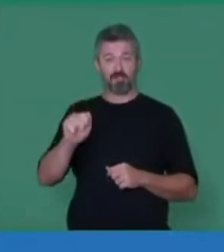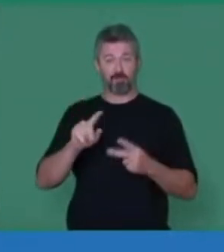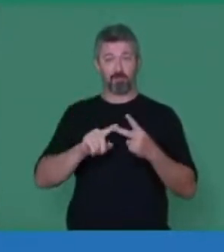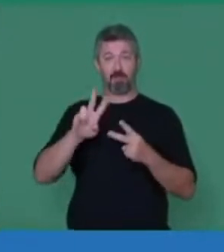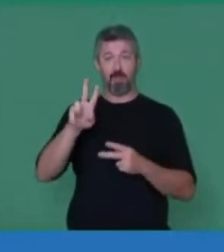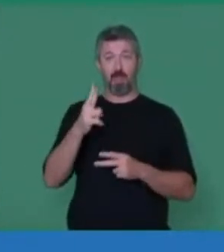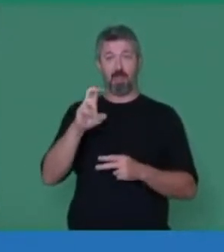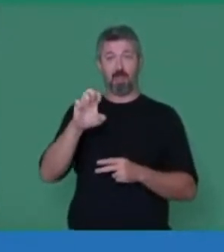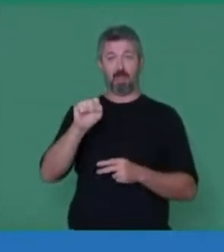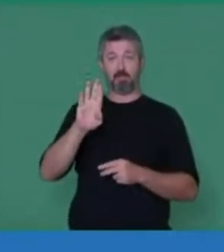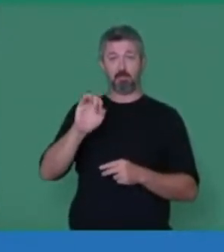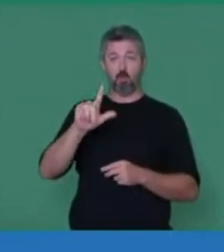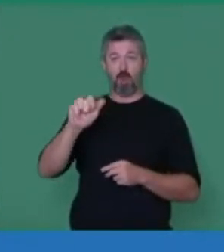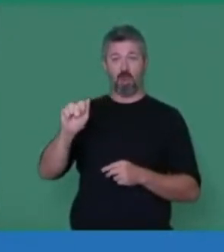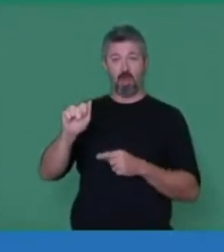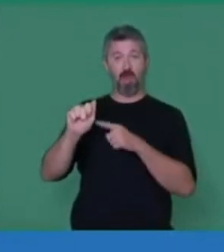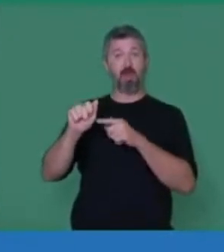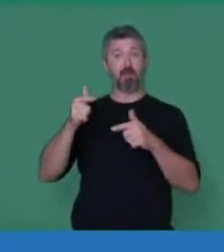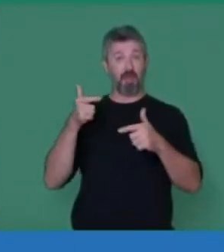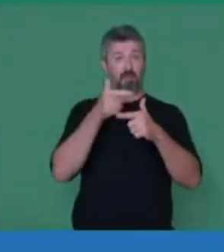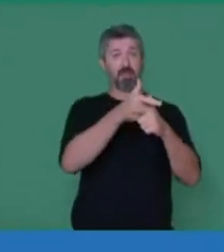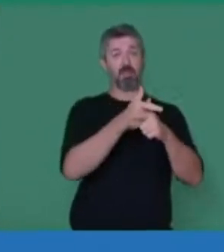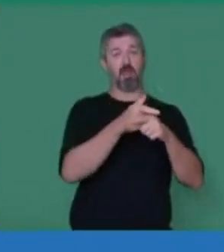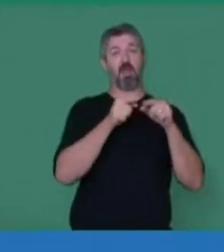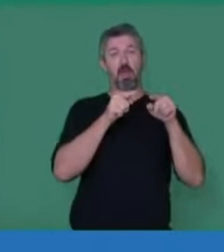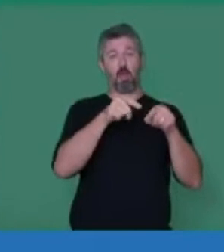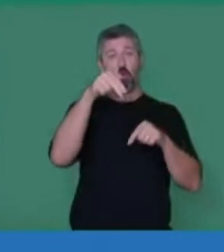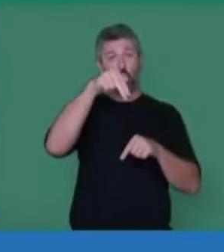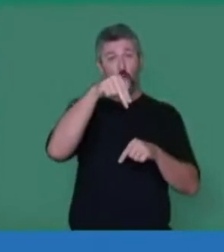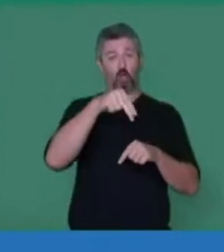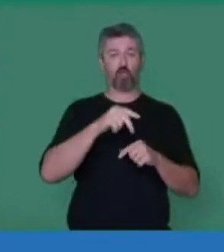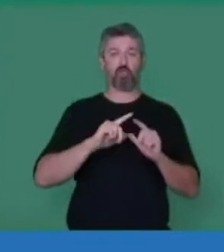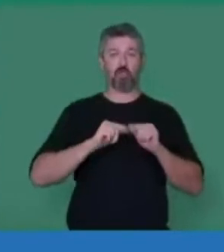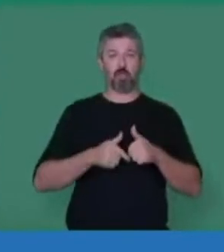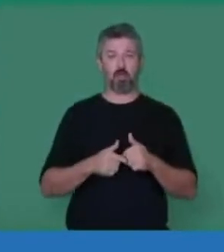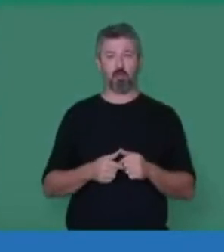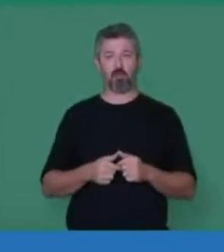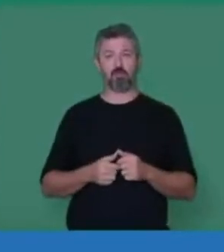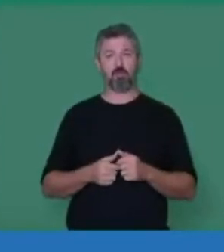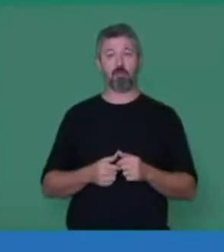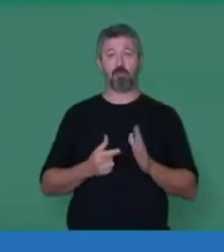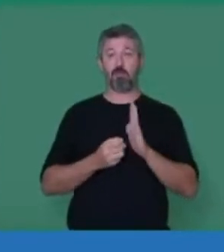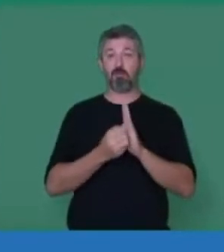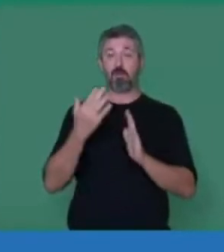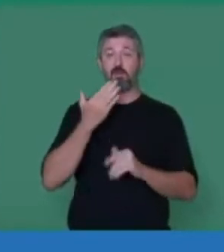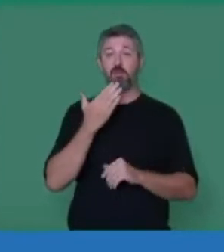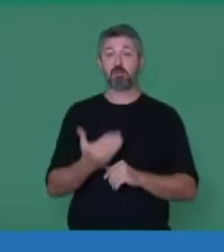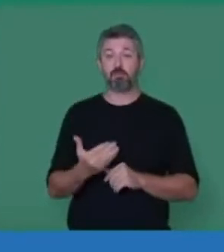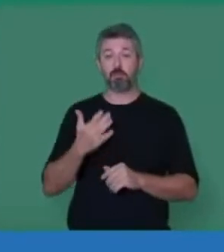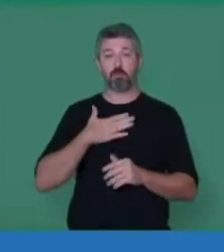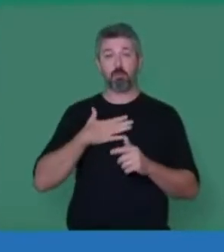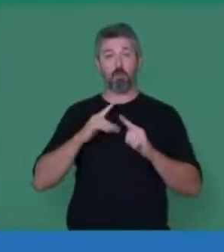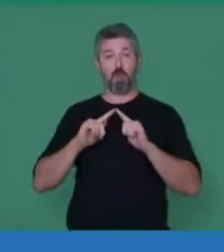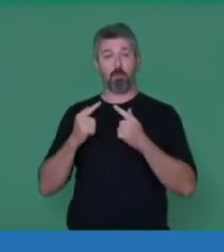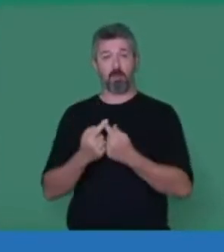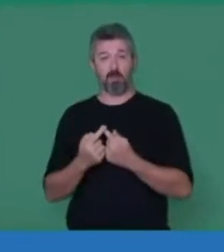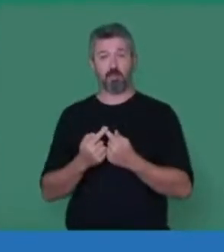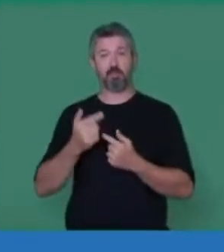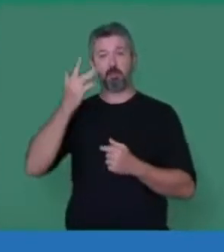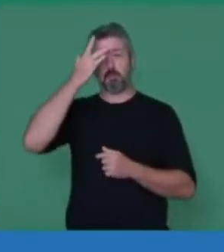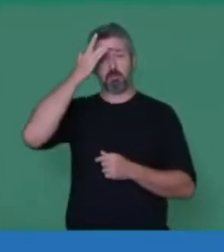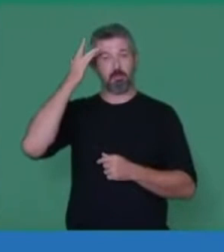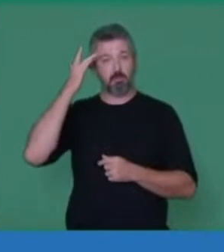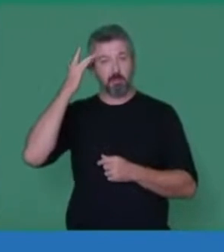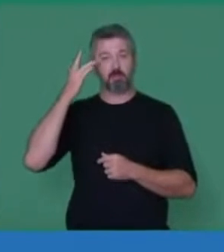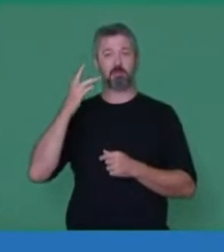atacando no norte do Israel, também é terrorista. Estou com dezenas de pedidos no nosso gabinete de pessoas que foram